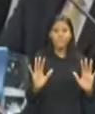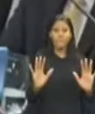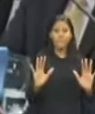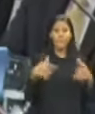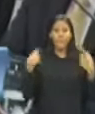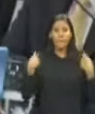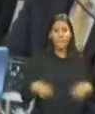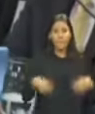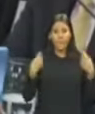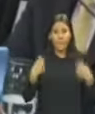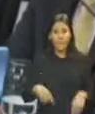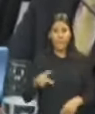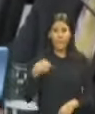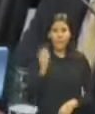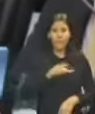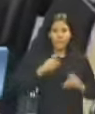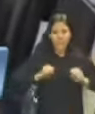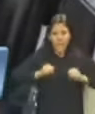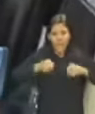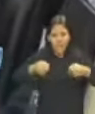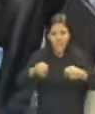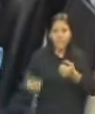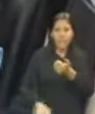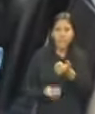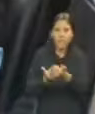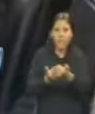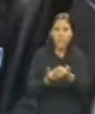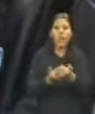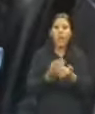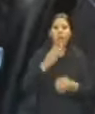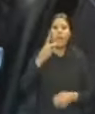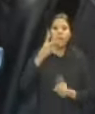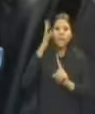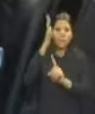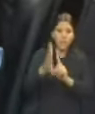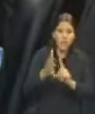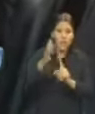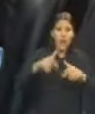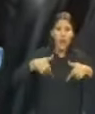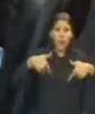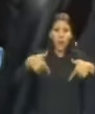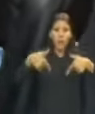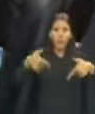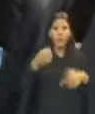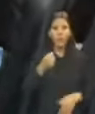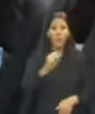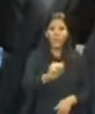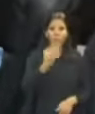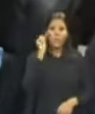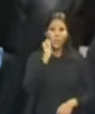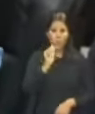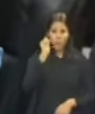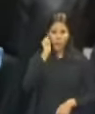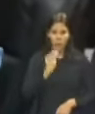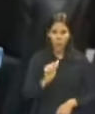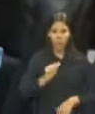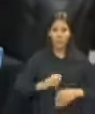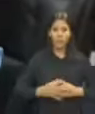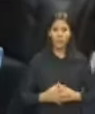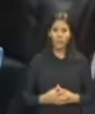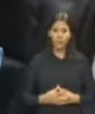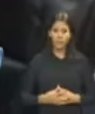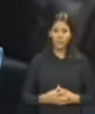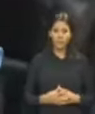que a gente reforce a nossa fala, a nossa luta em defesa das mulheres,